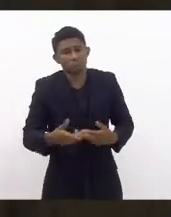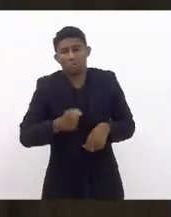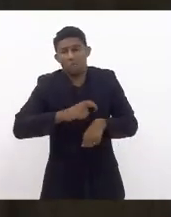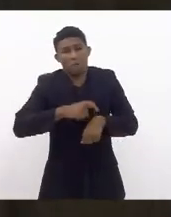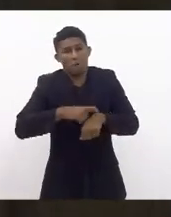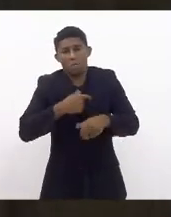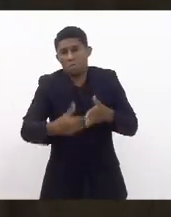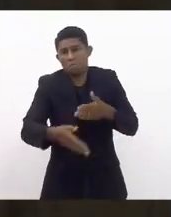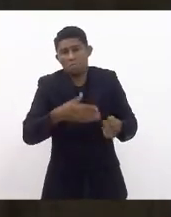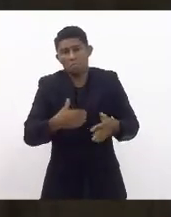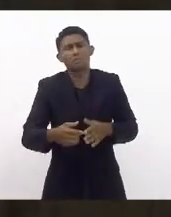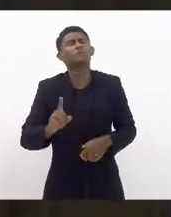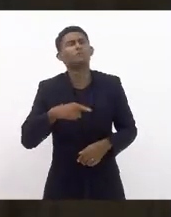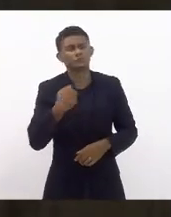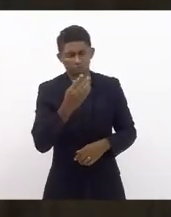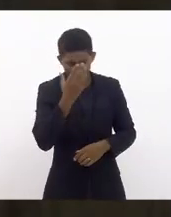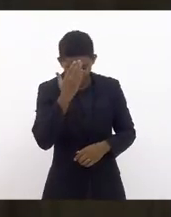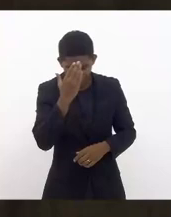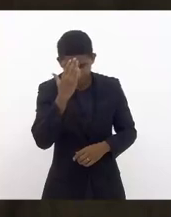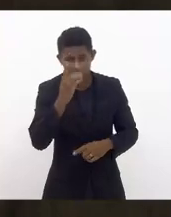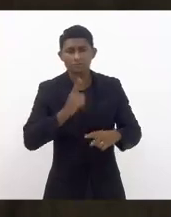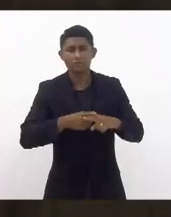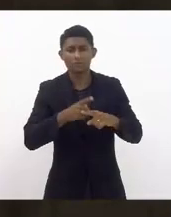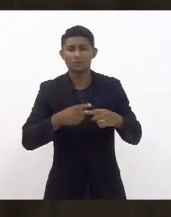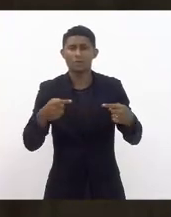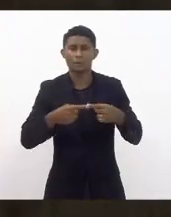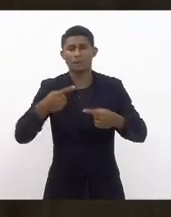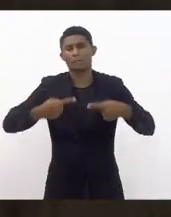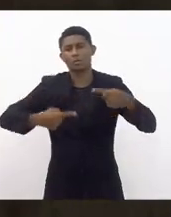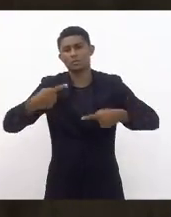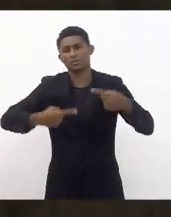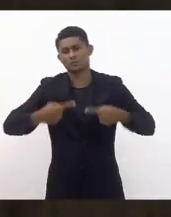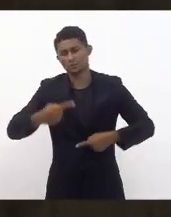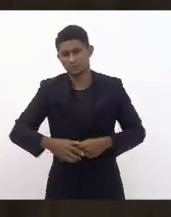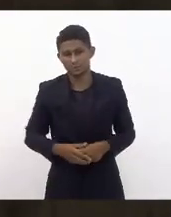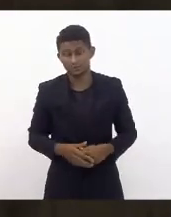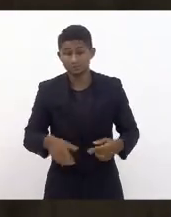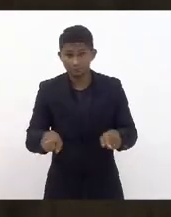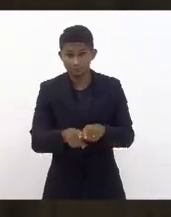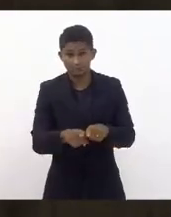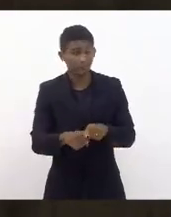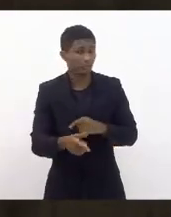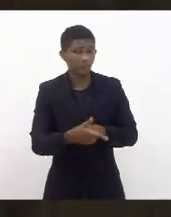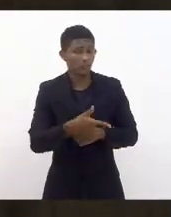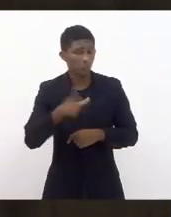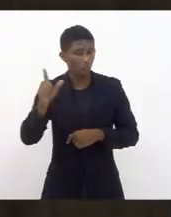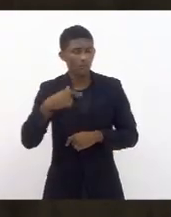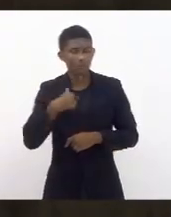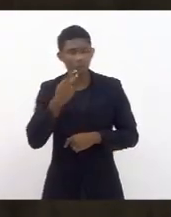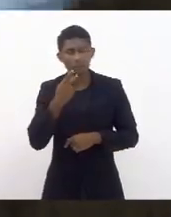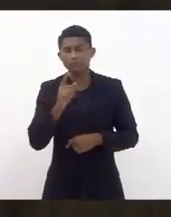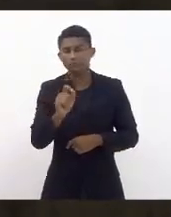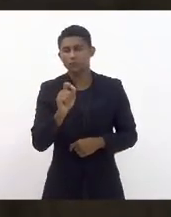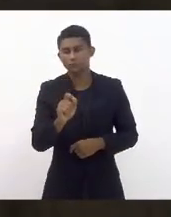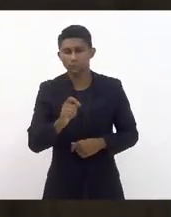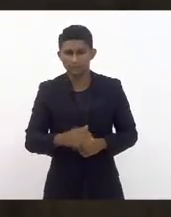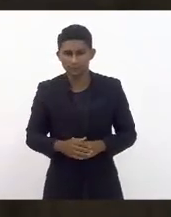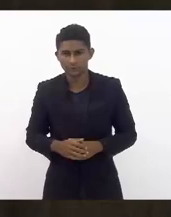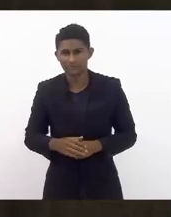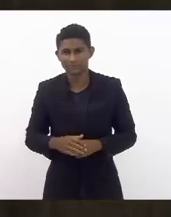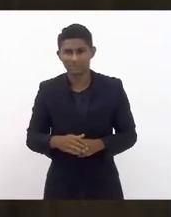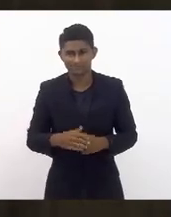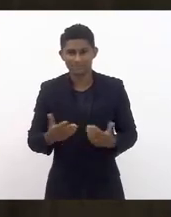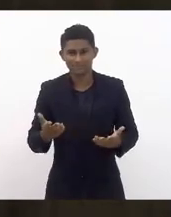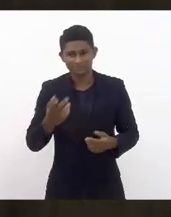sabemos que isso pode acontecer, porque faz parte da política. Uma outra questão que tem levantada, deputado Paulo. O pessoal que veio lá de